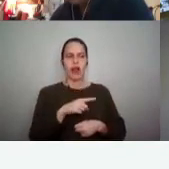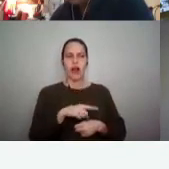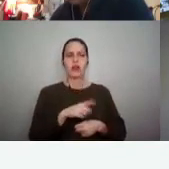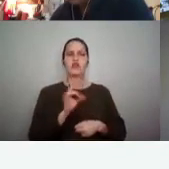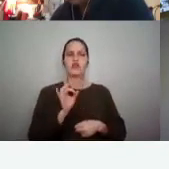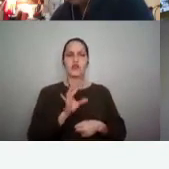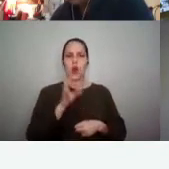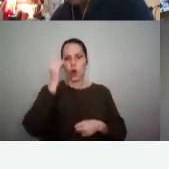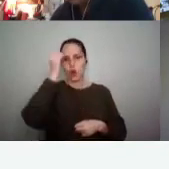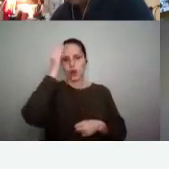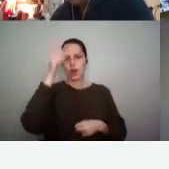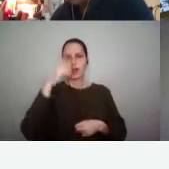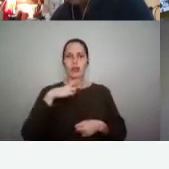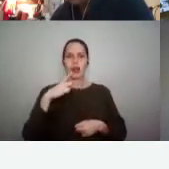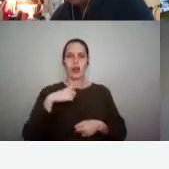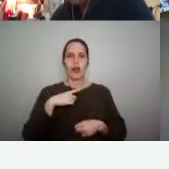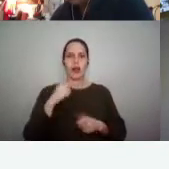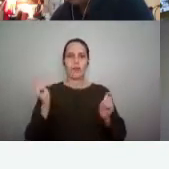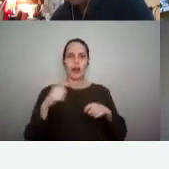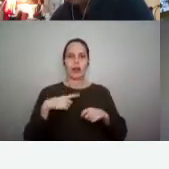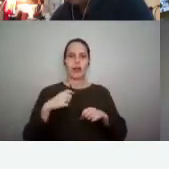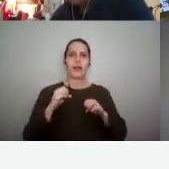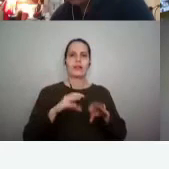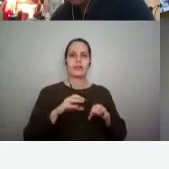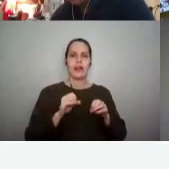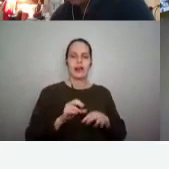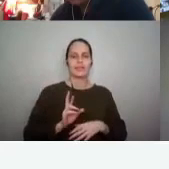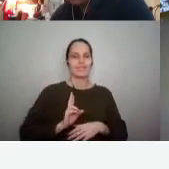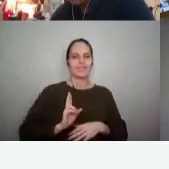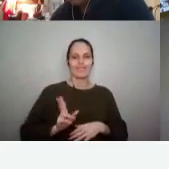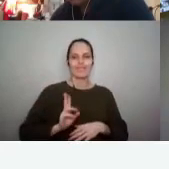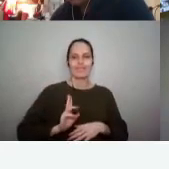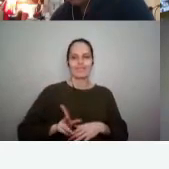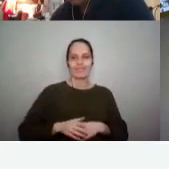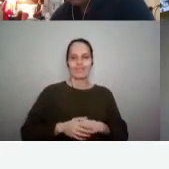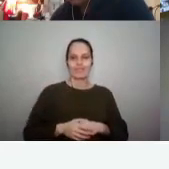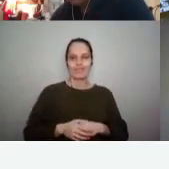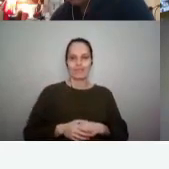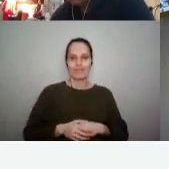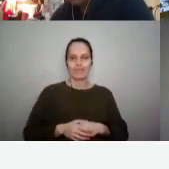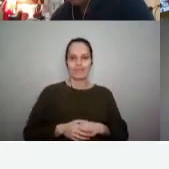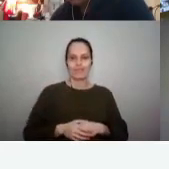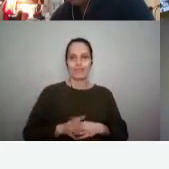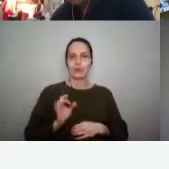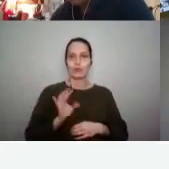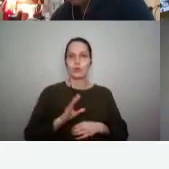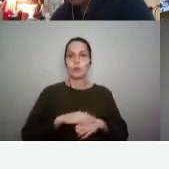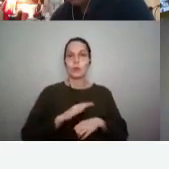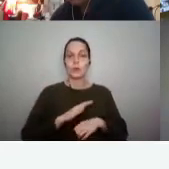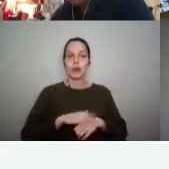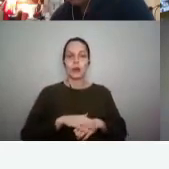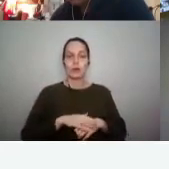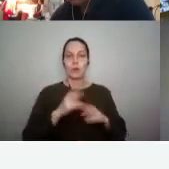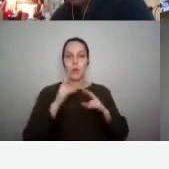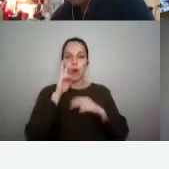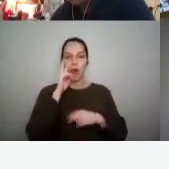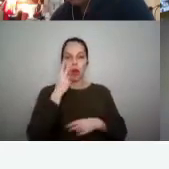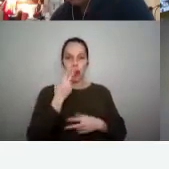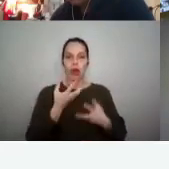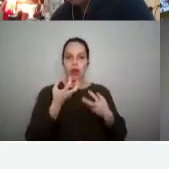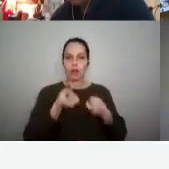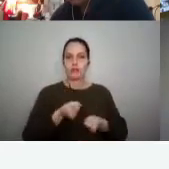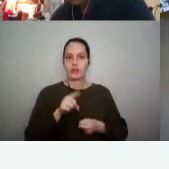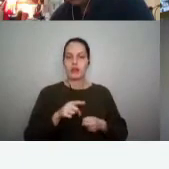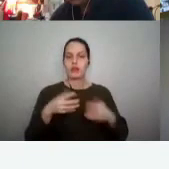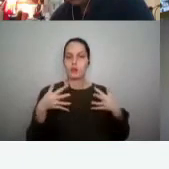professor, mas não é, né? Só quando ela for reconhecida nessa complexidade é que nós podemos avançar em